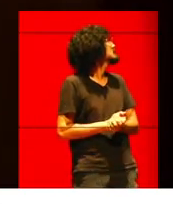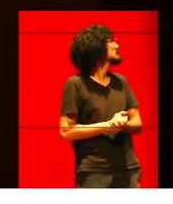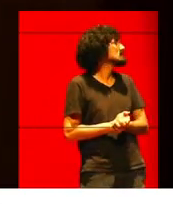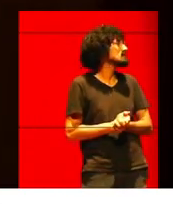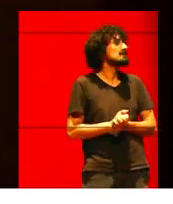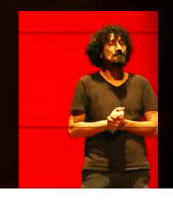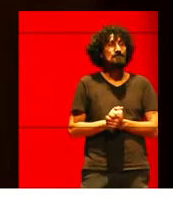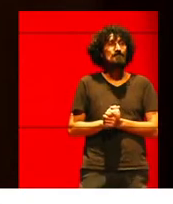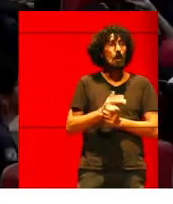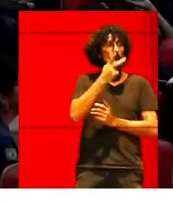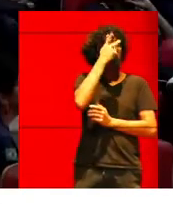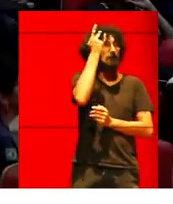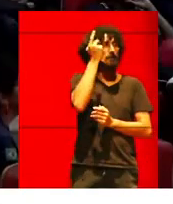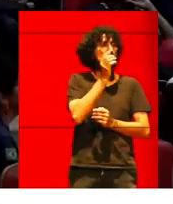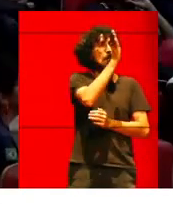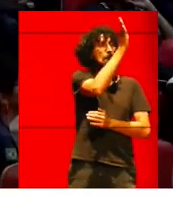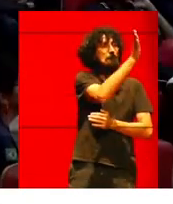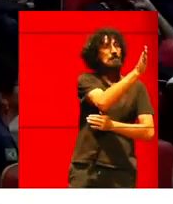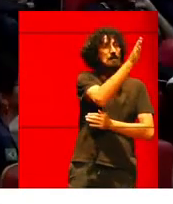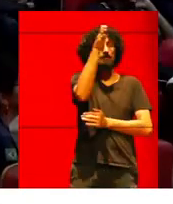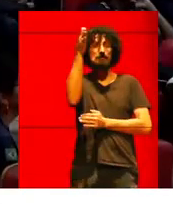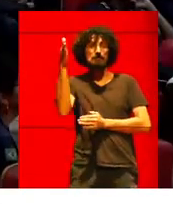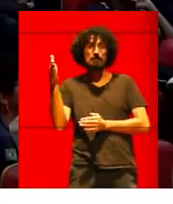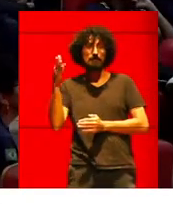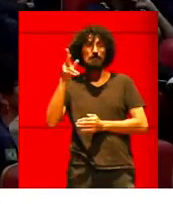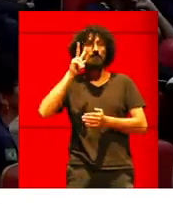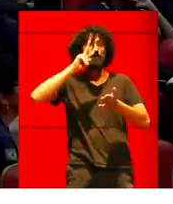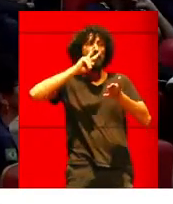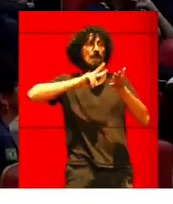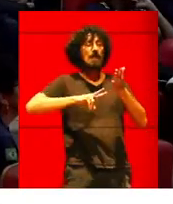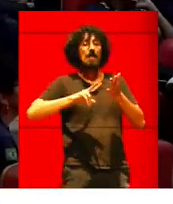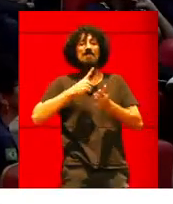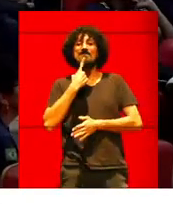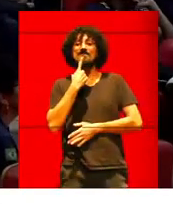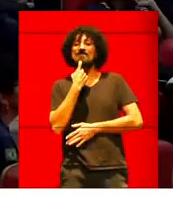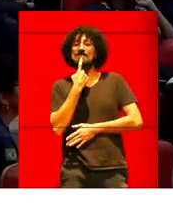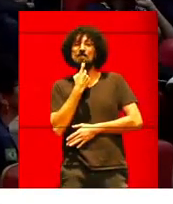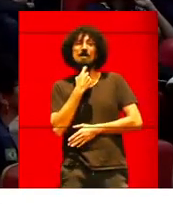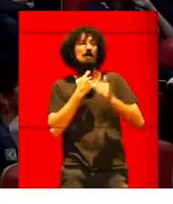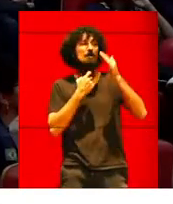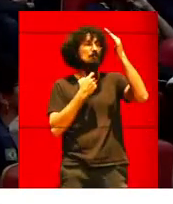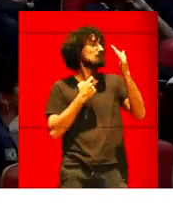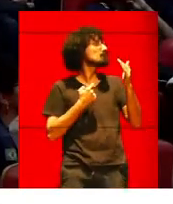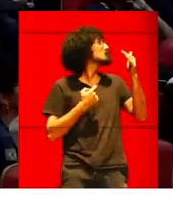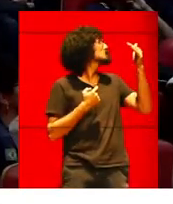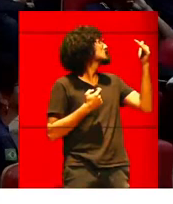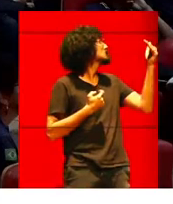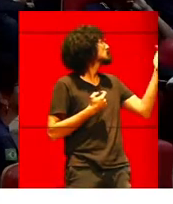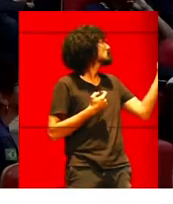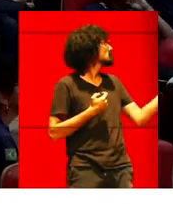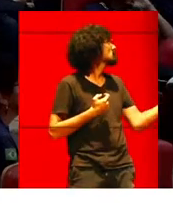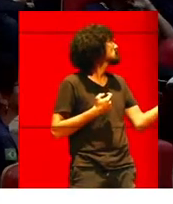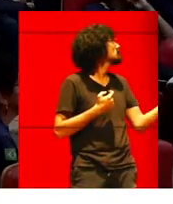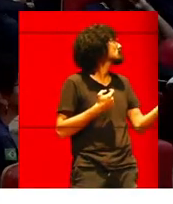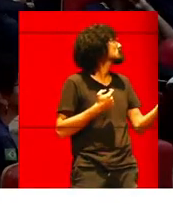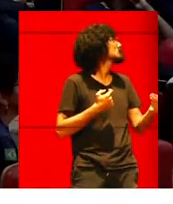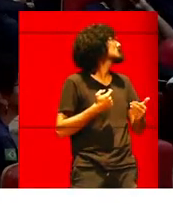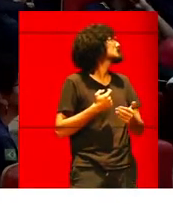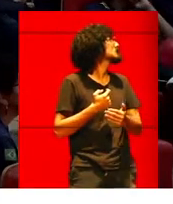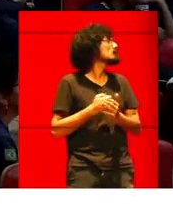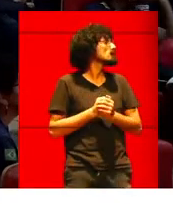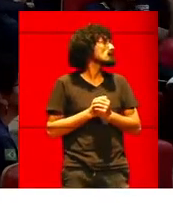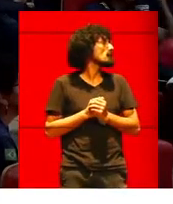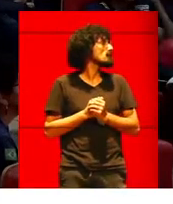para lá, vai ler a parte da direita, que é de vermelho. De vermelho. A direita vai ler de